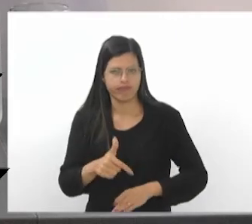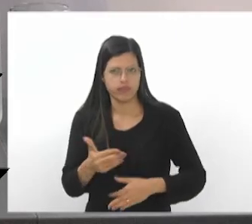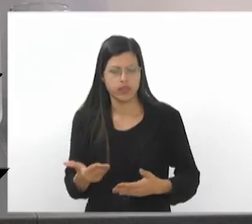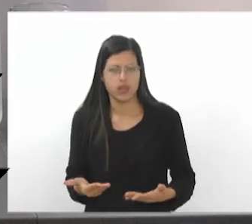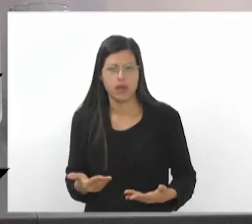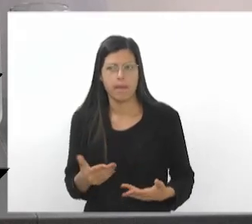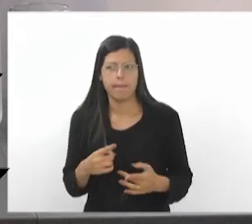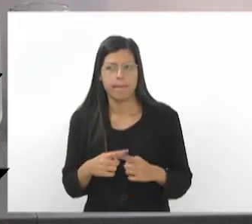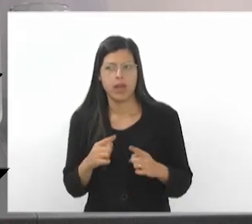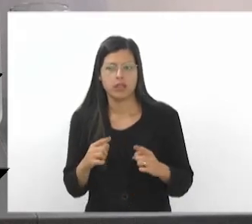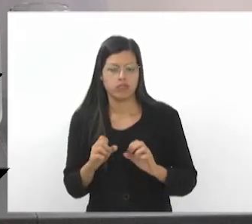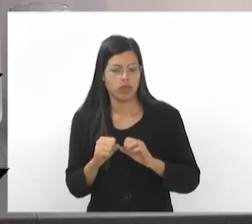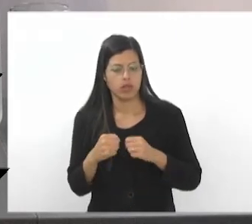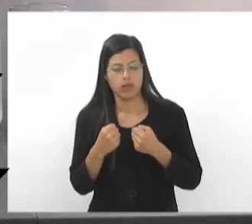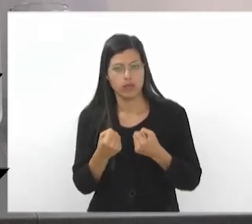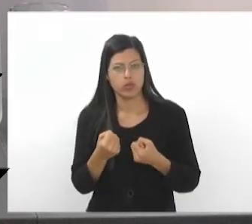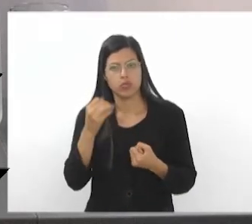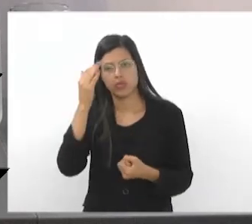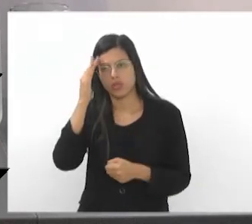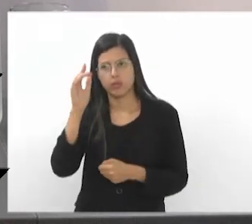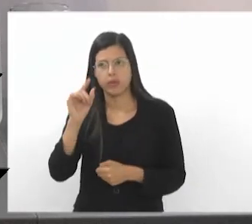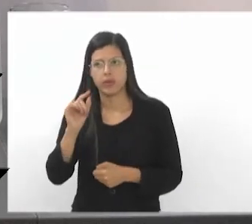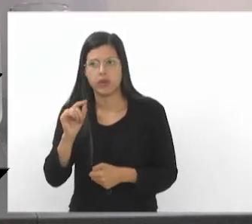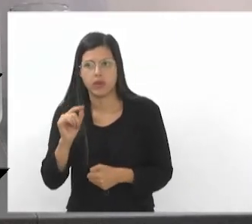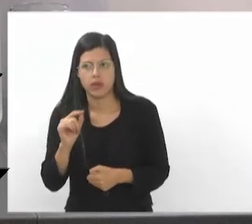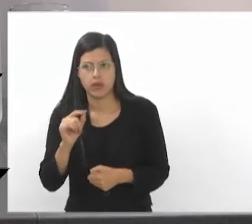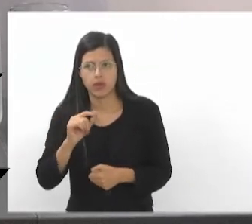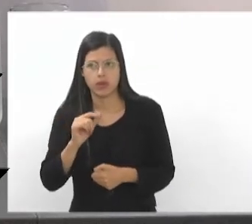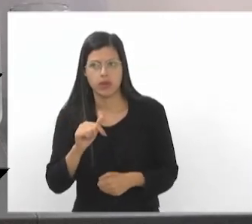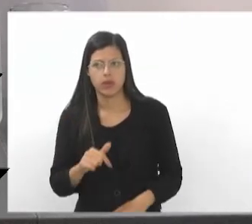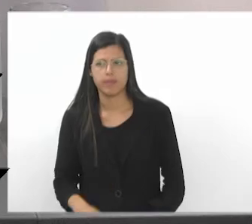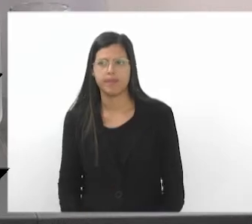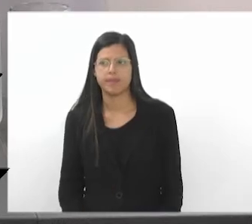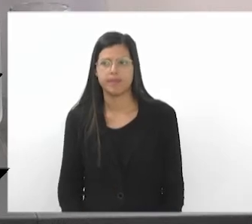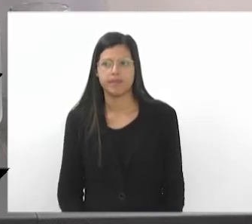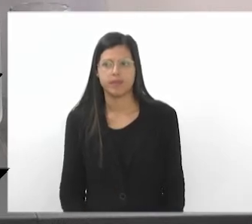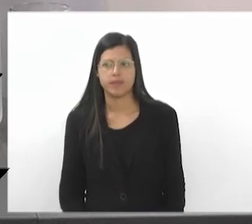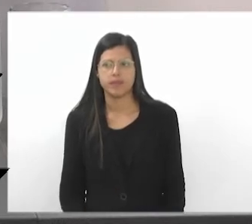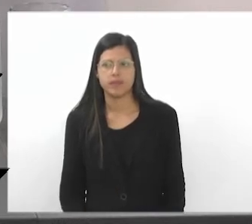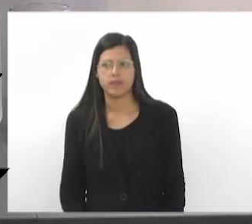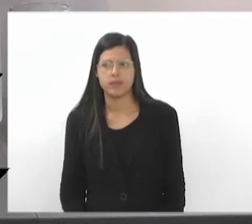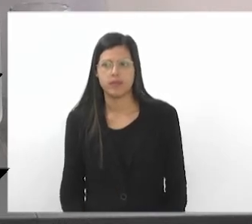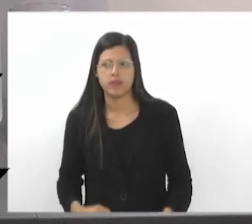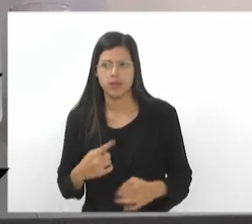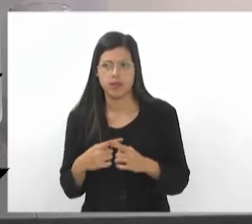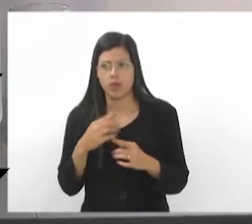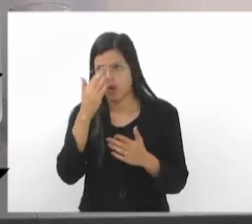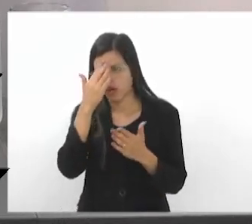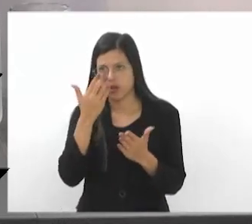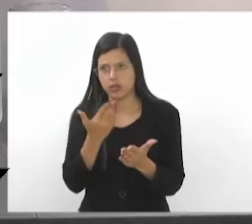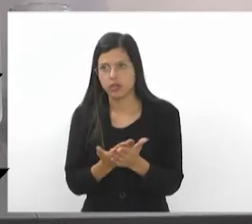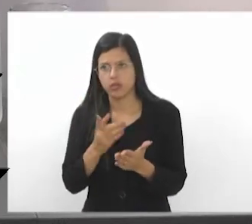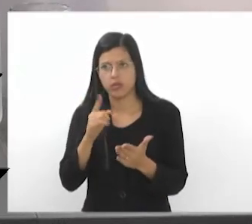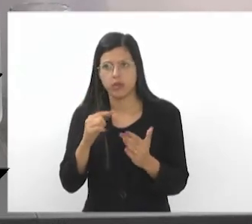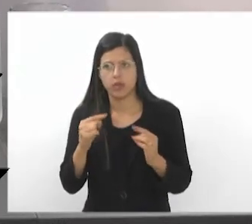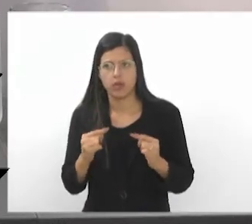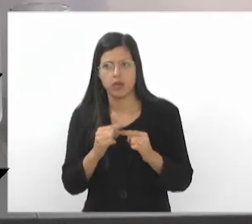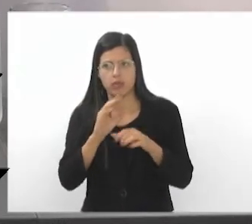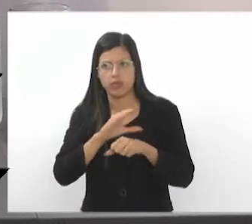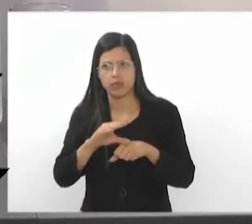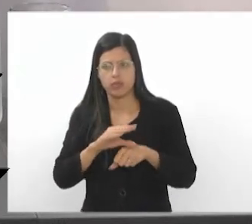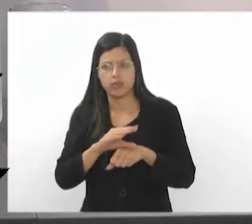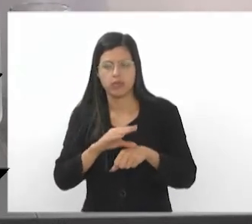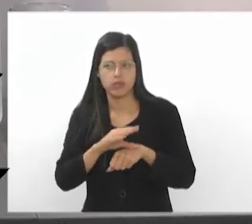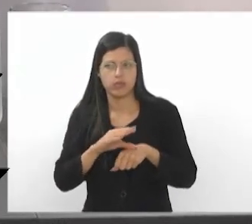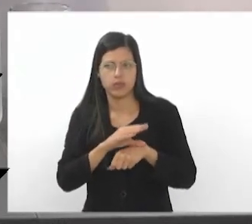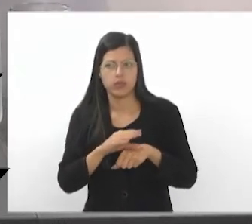defendido a tese, que não é insistir numa inconstitucionalidade flagrante, mas porque, de fato, acredito que seja constitucional a gente legislar sobre matéria